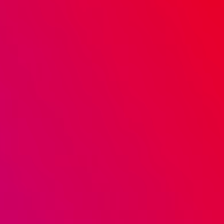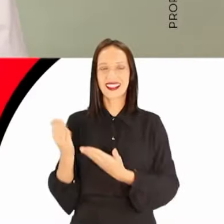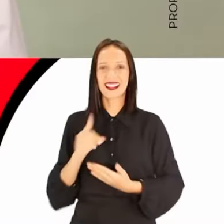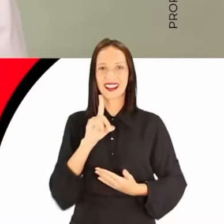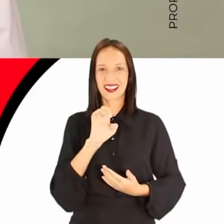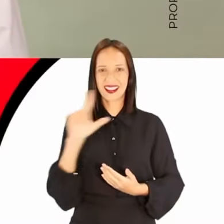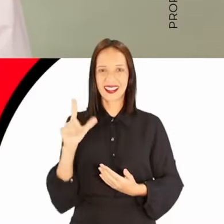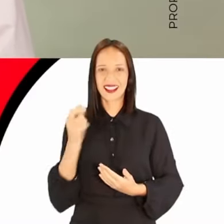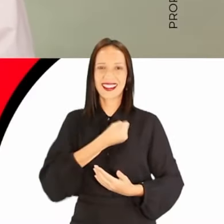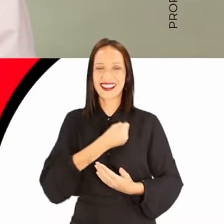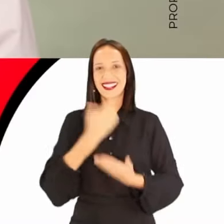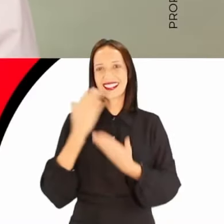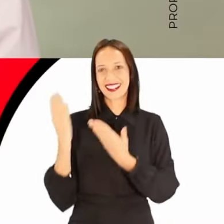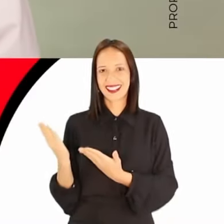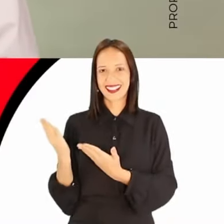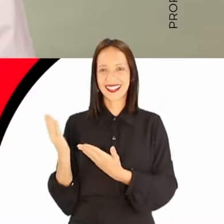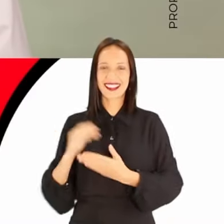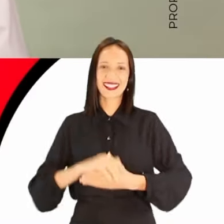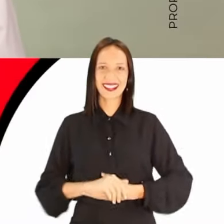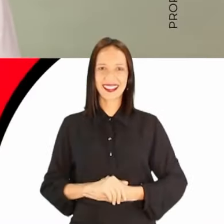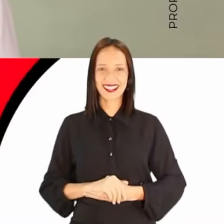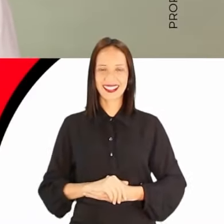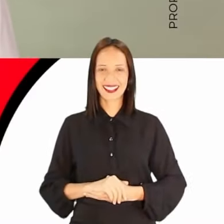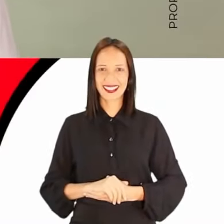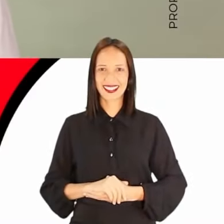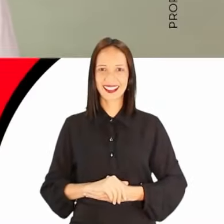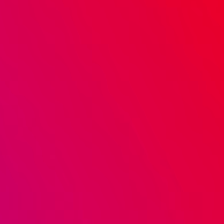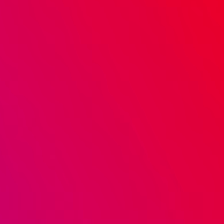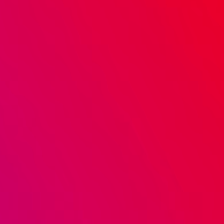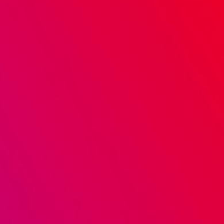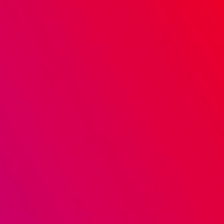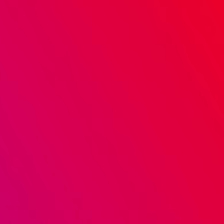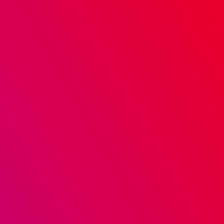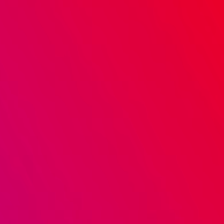Dao Silva, 50-5-5-5.